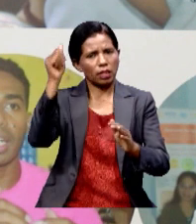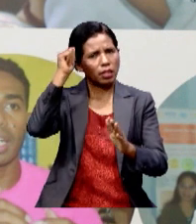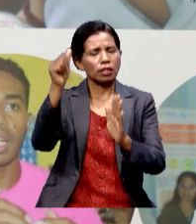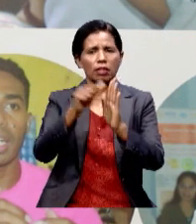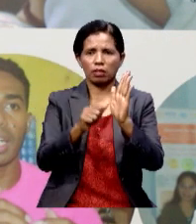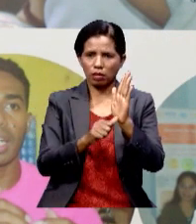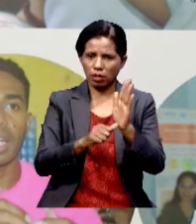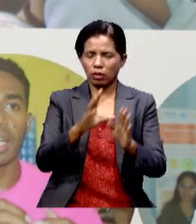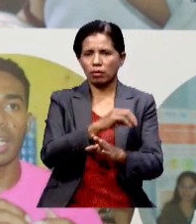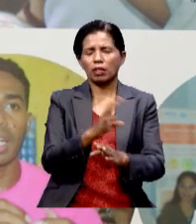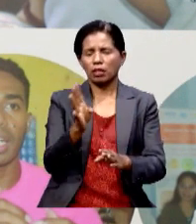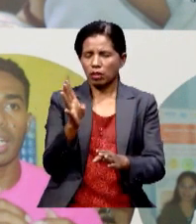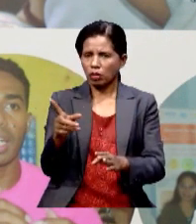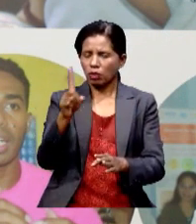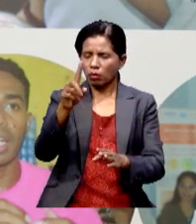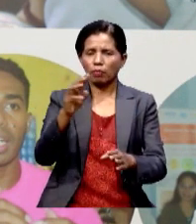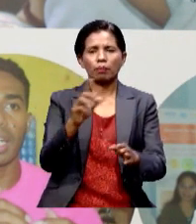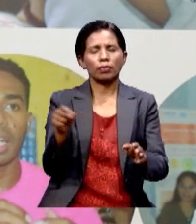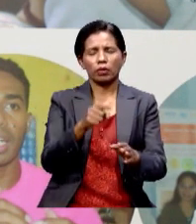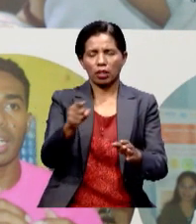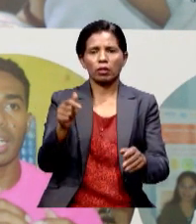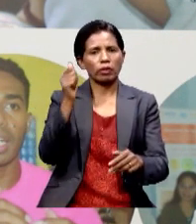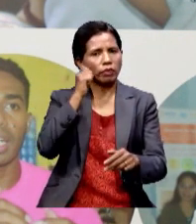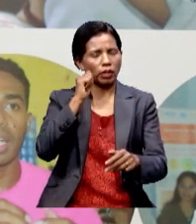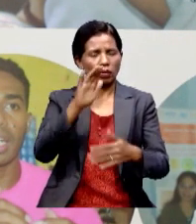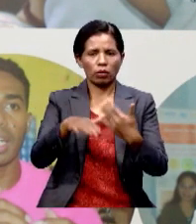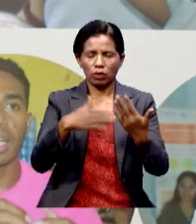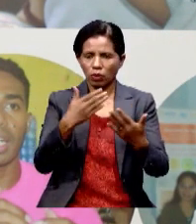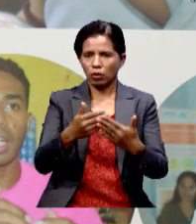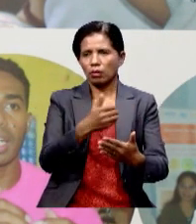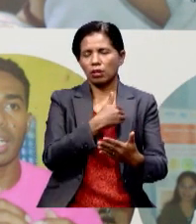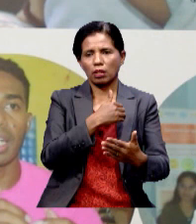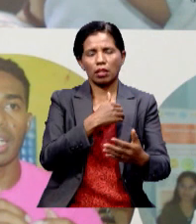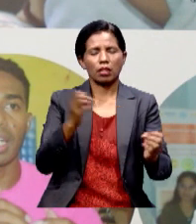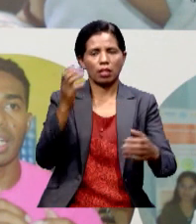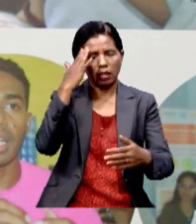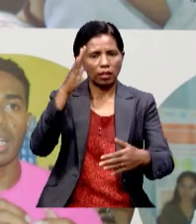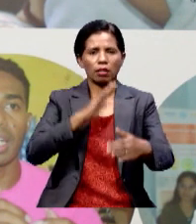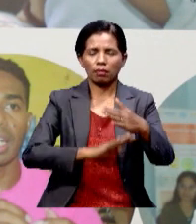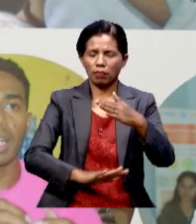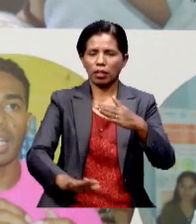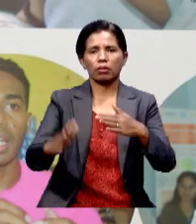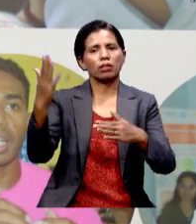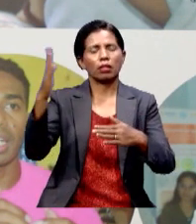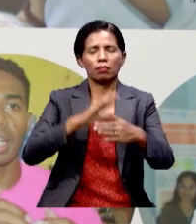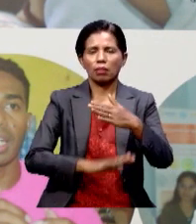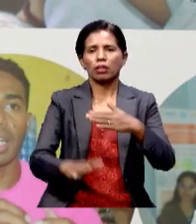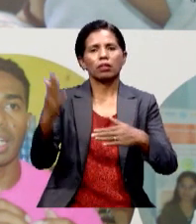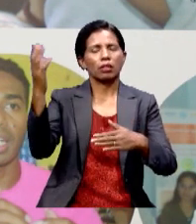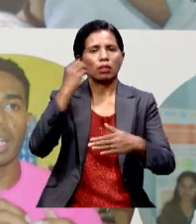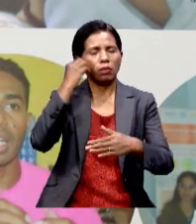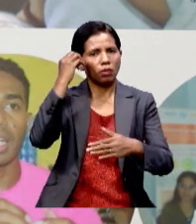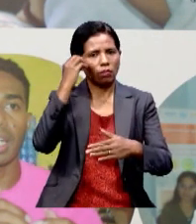indicadores dizem que 51% das mulheres ainda escolhe ter o parto em casa, quer dizer várias coisas. Quer